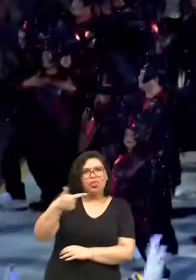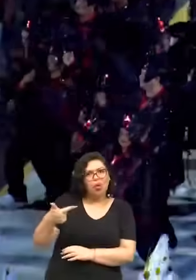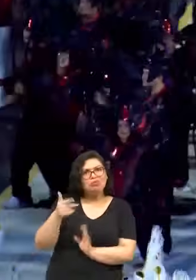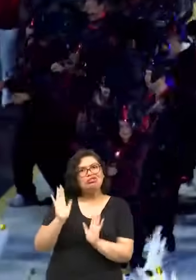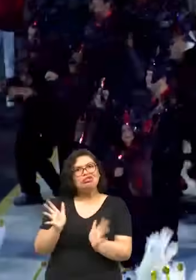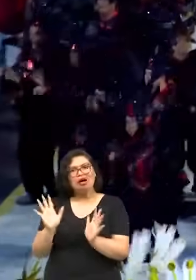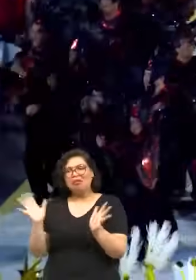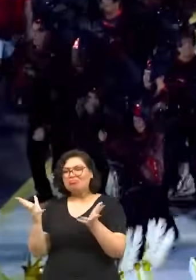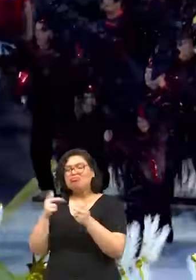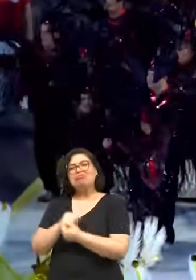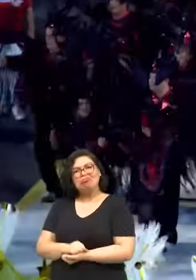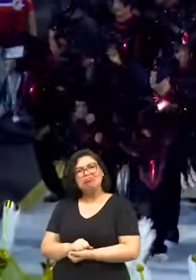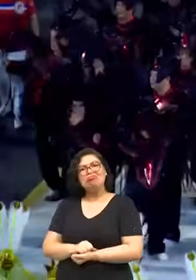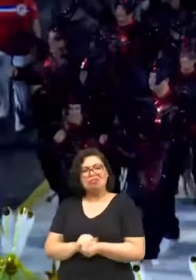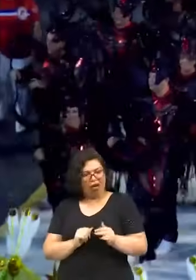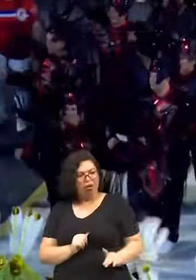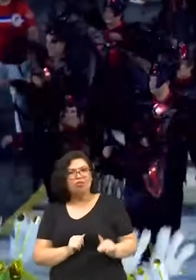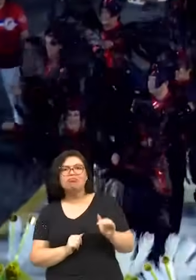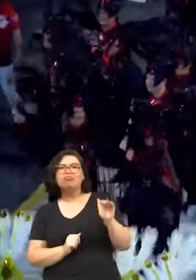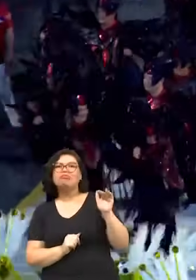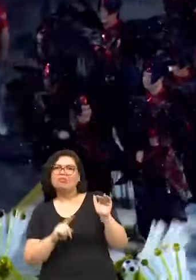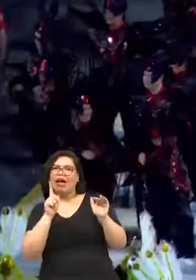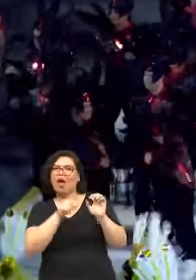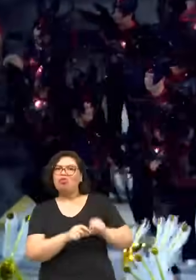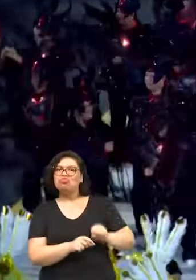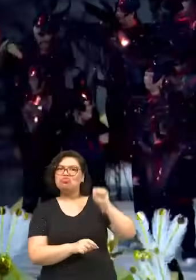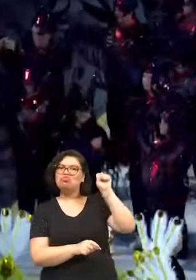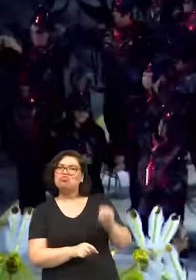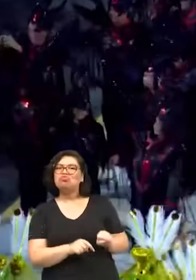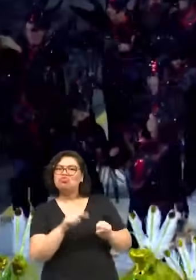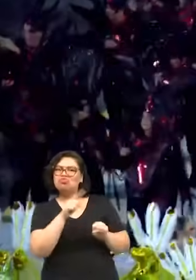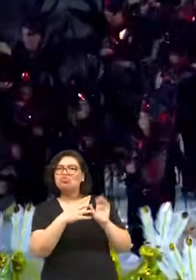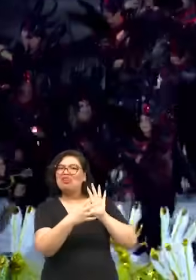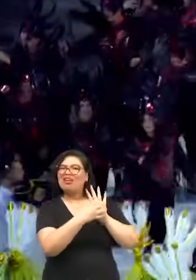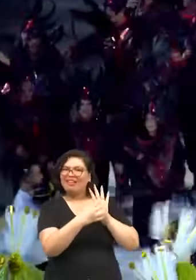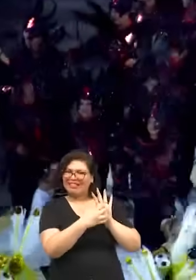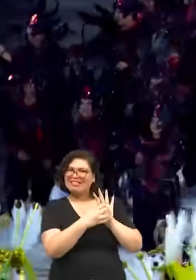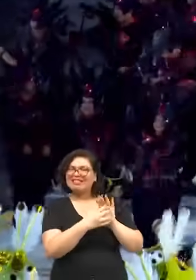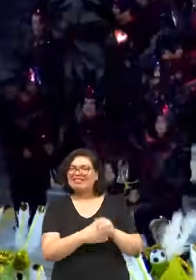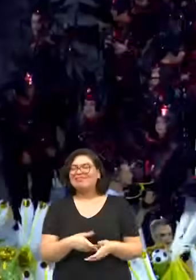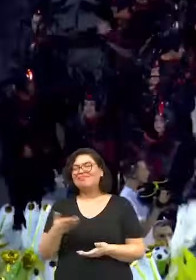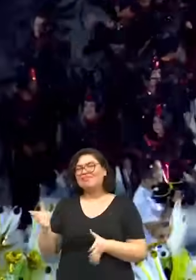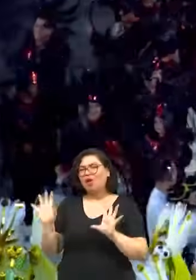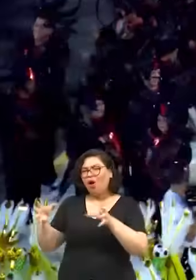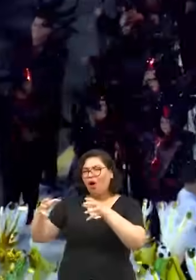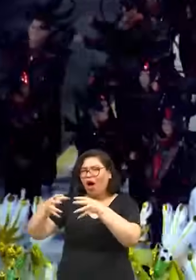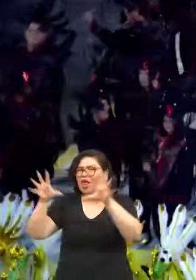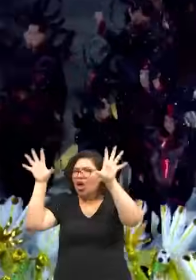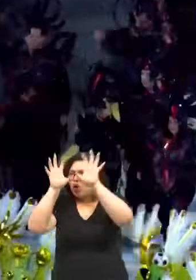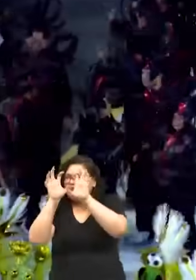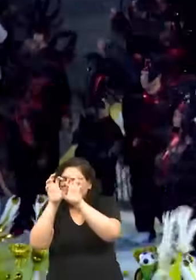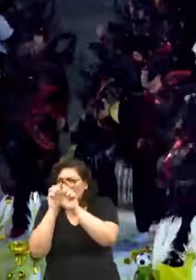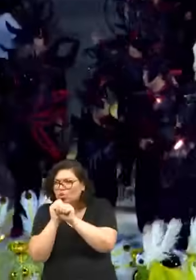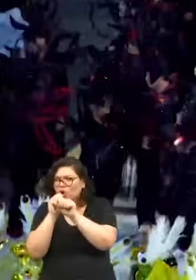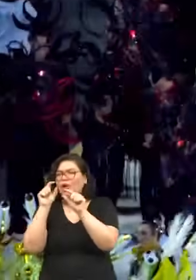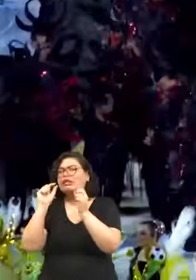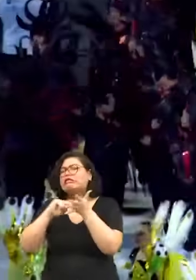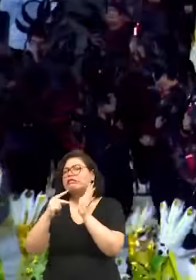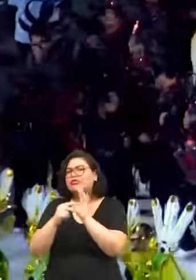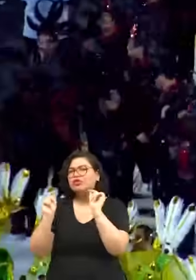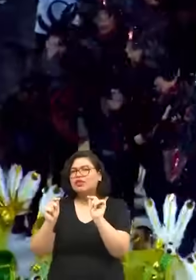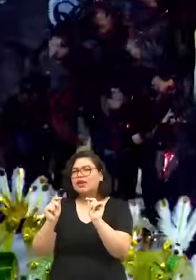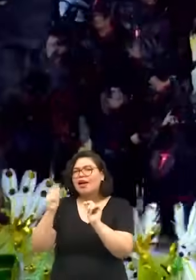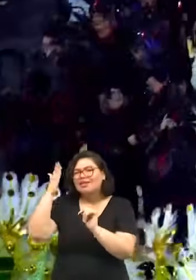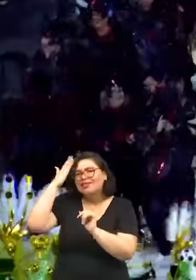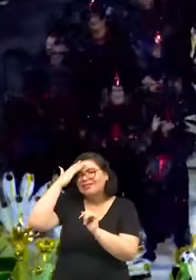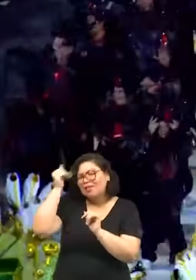Cria da Cachoeirinha, cria da Zona Sul da capital, pessoal. Tá aí a ala escuridão, a falta do saber. E